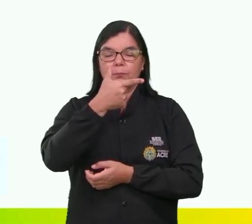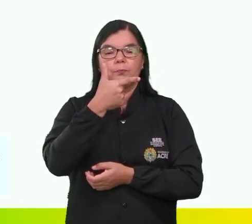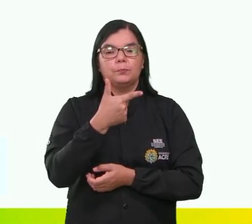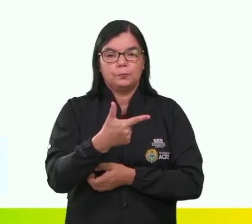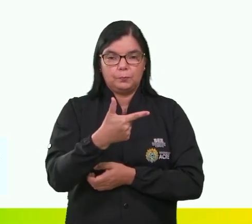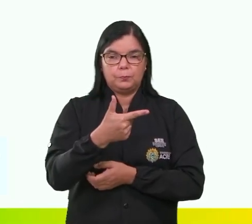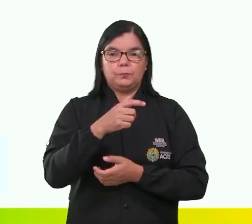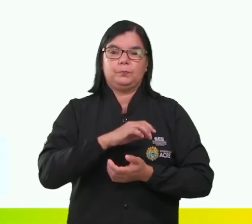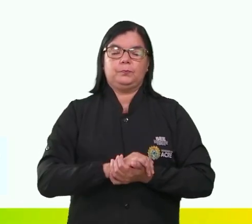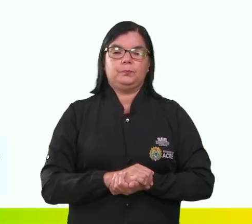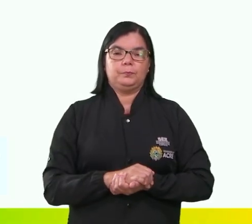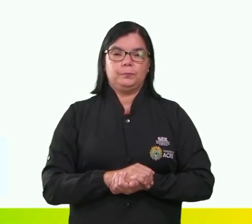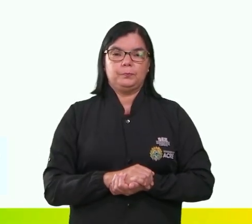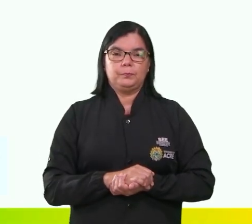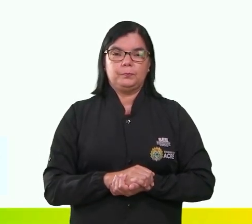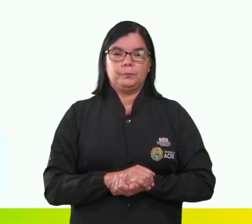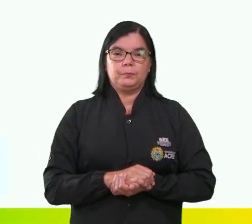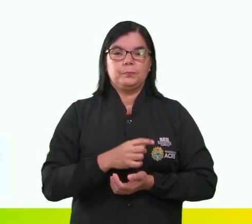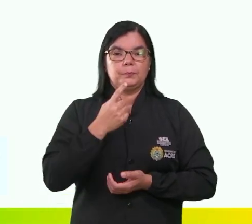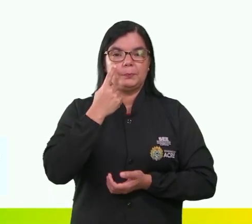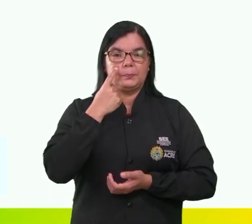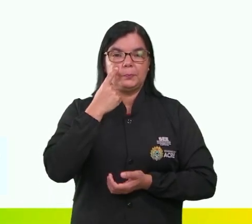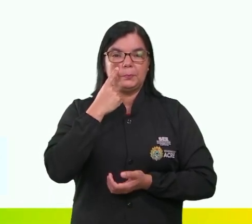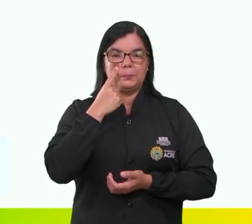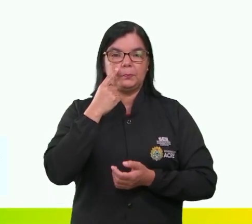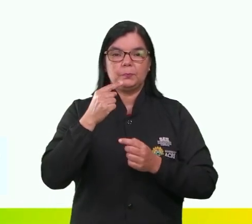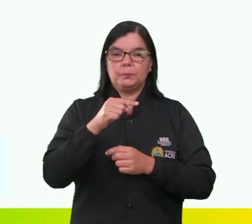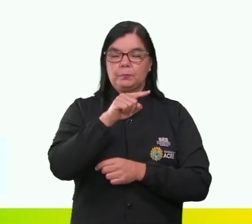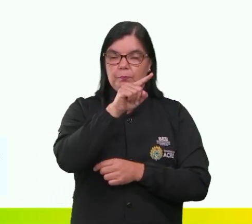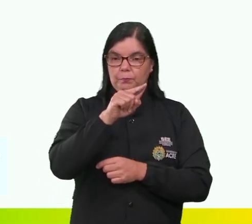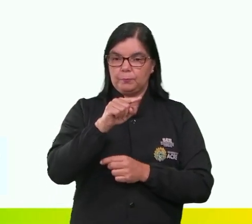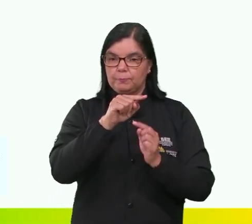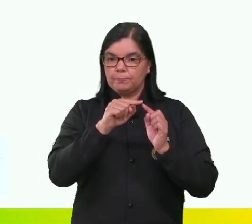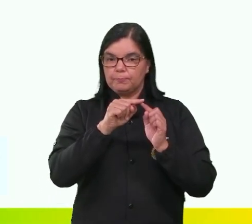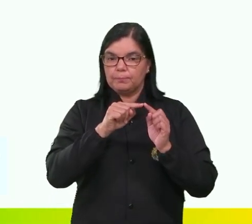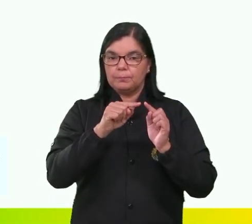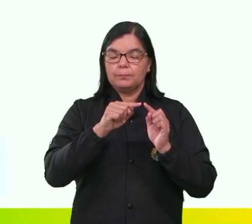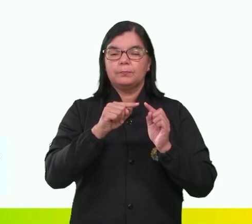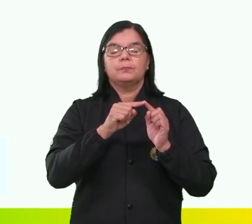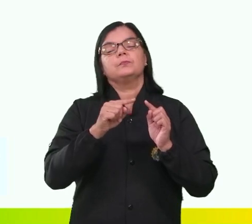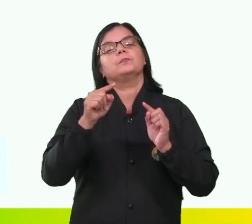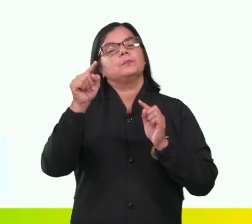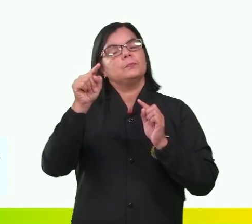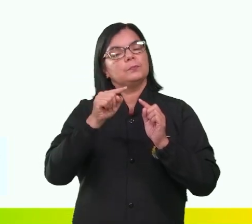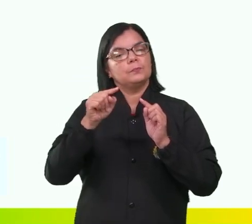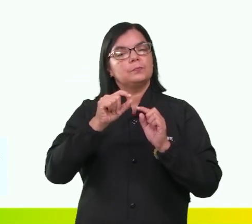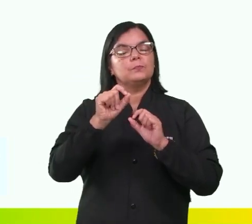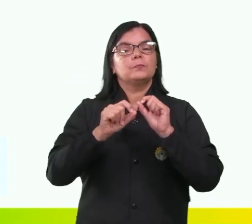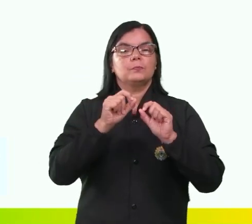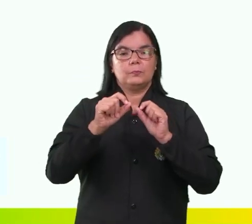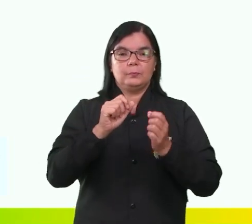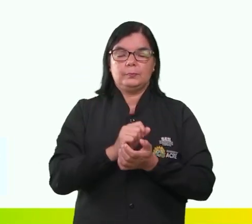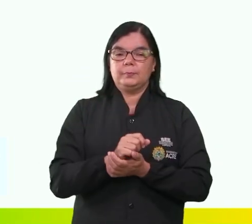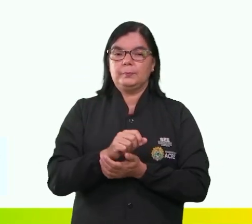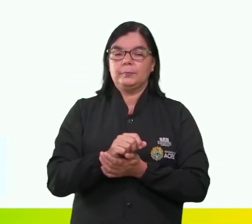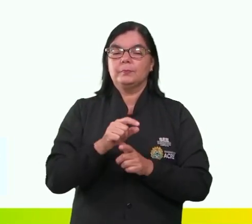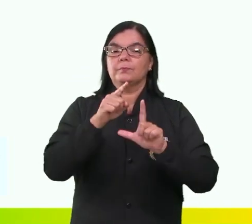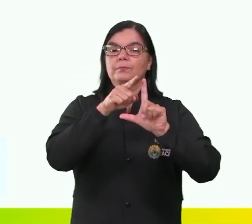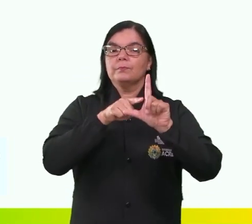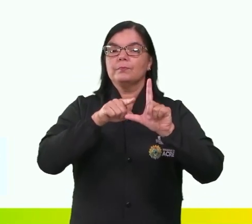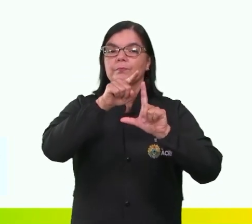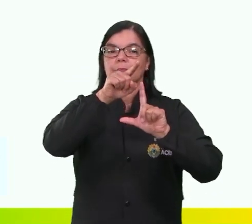2, esse ponto aqui que está com a setinha e esse outro, eles são chamados de